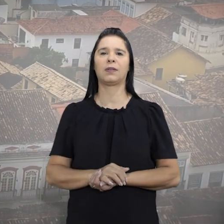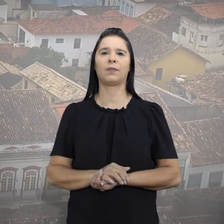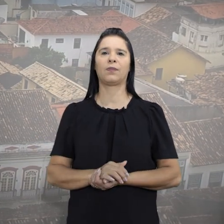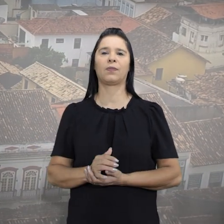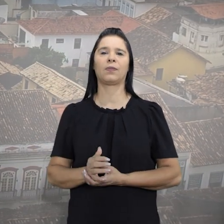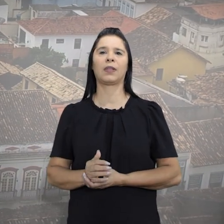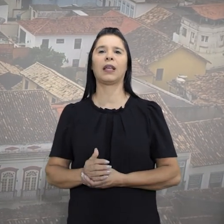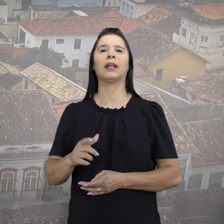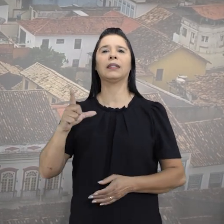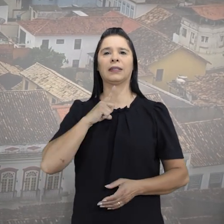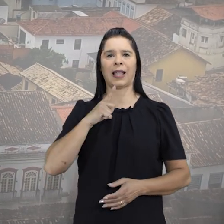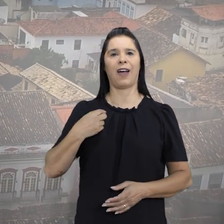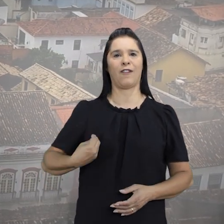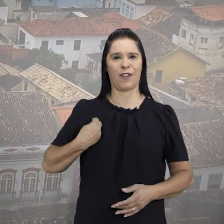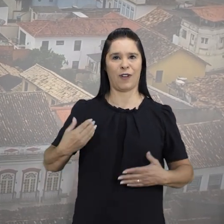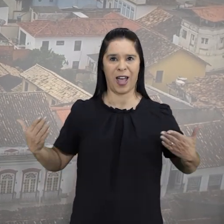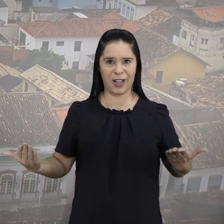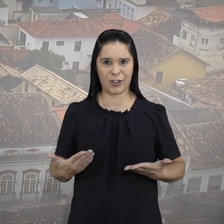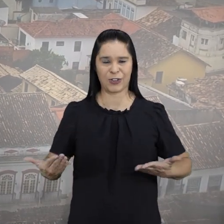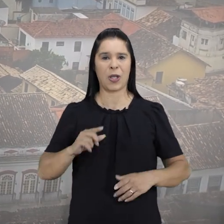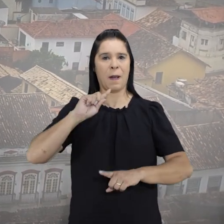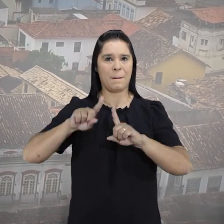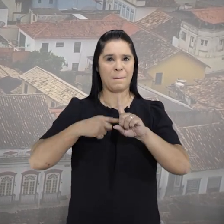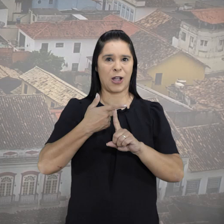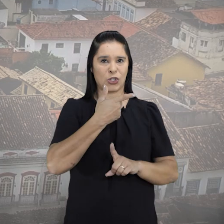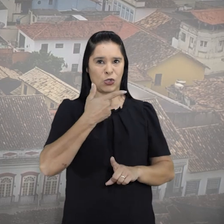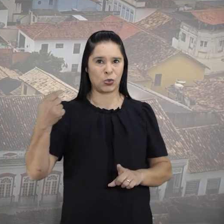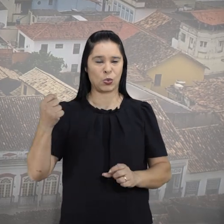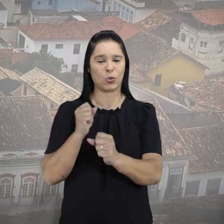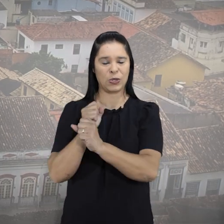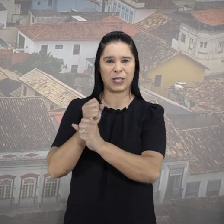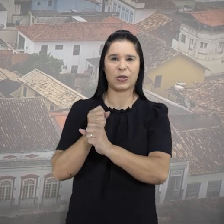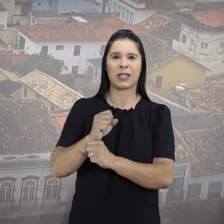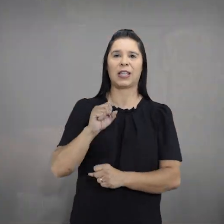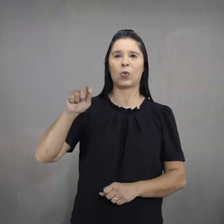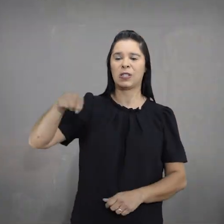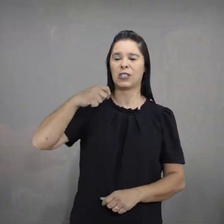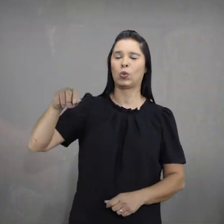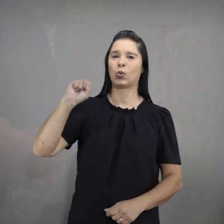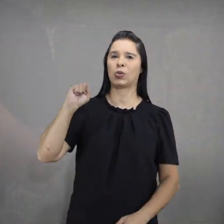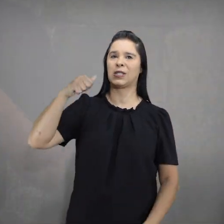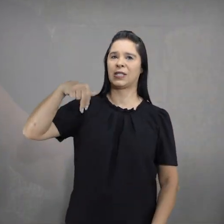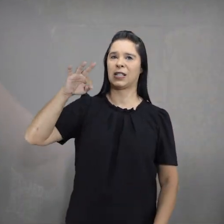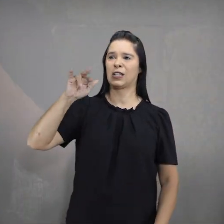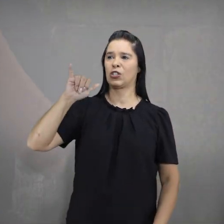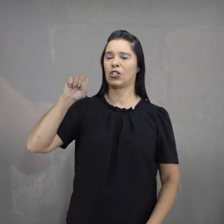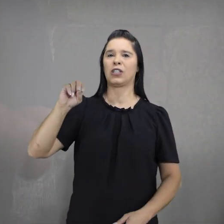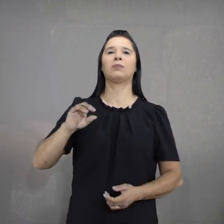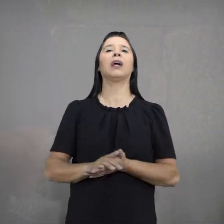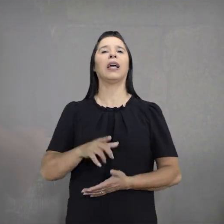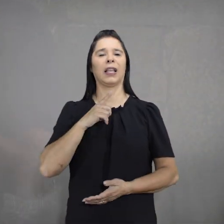aqui, tá vivo aí até hoje com mais de 200 anos, que é o sino do Santíssimo. O sino é batizado, crismado,